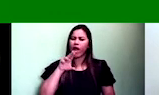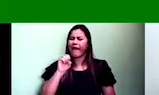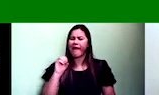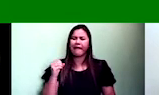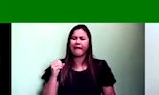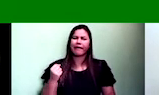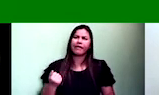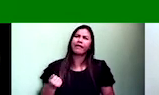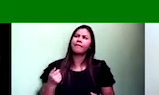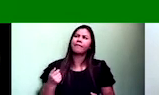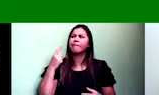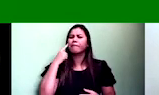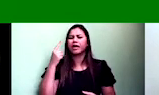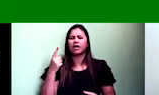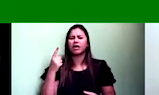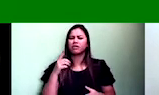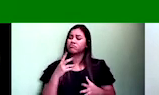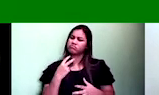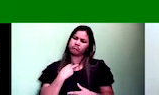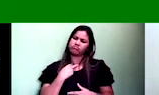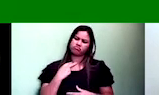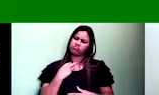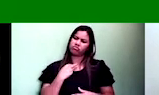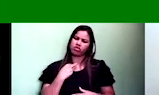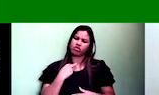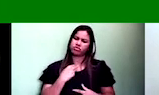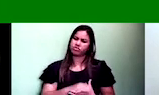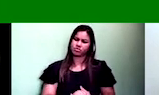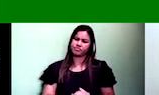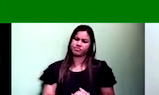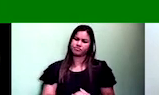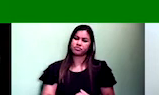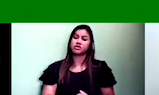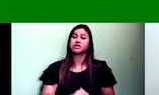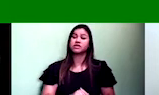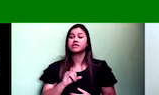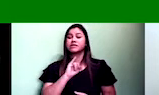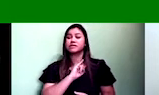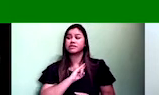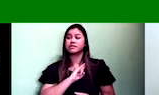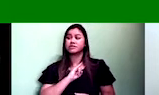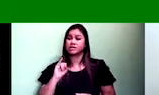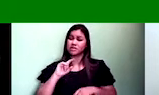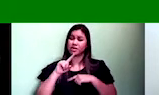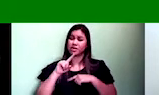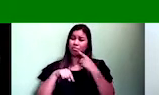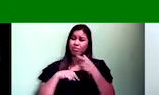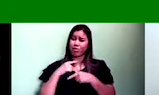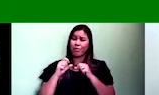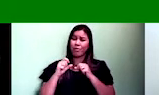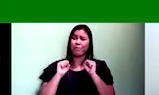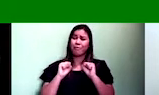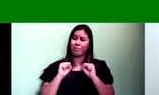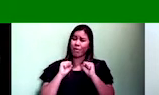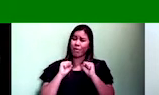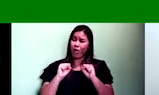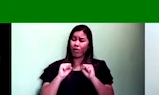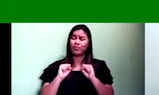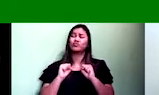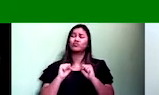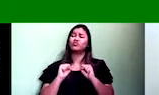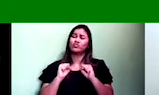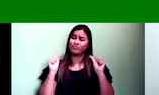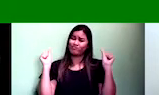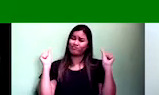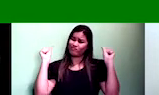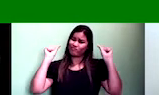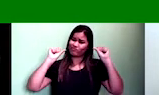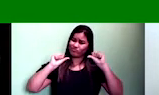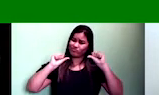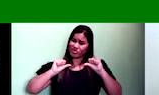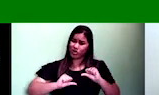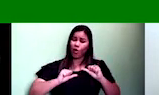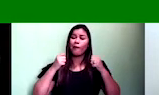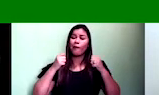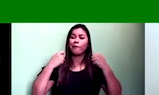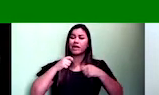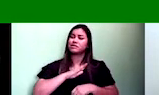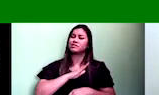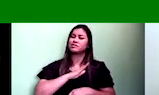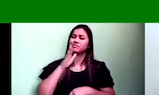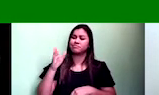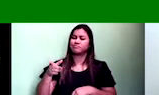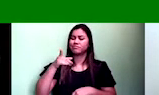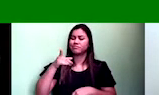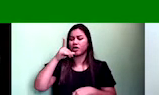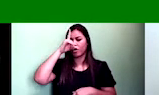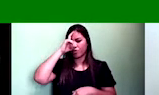alguma úlcera pode aparecer, então requer um cuidado e requer uma consulta. E